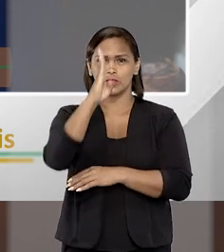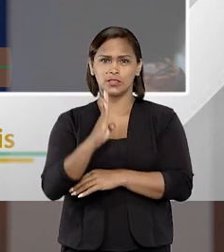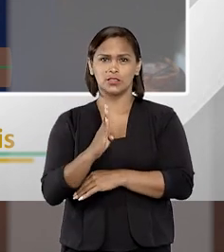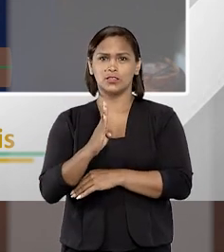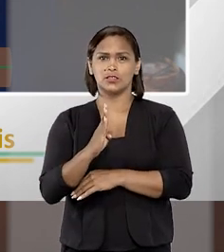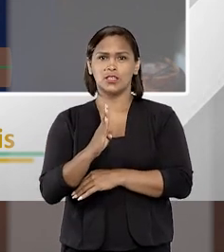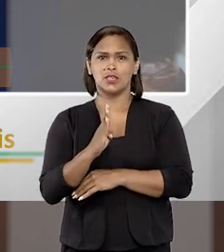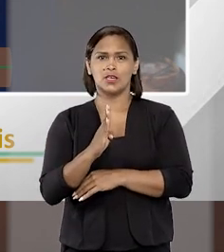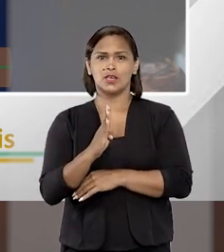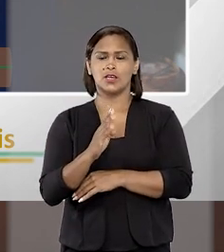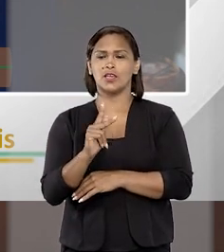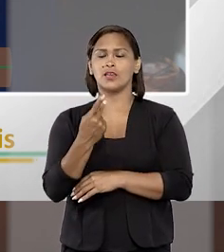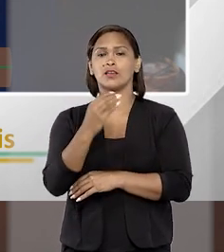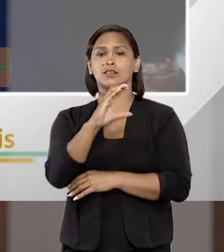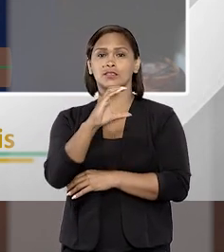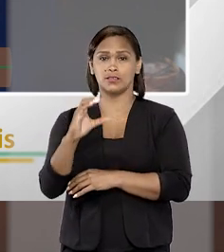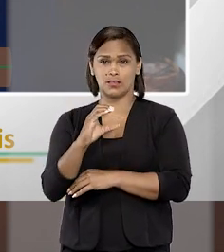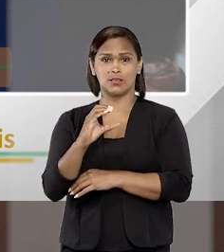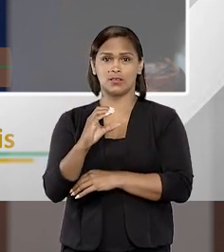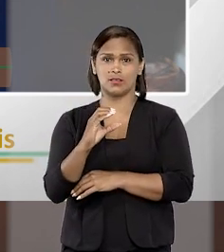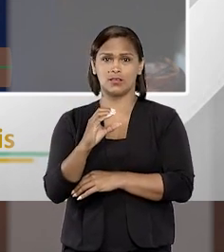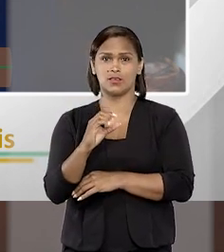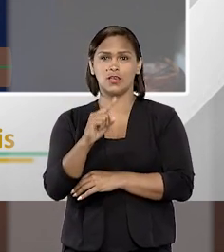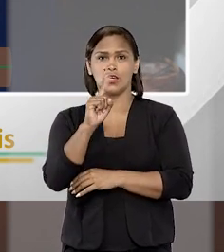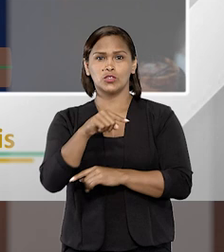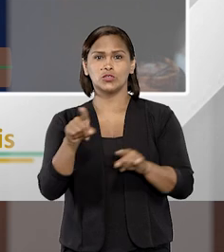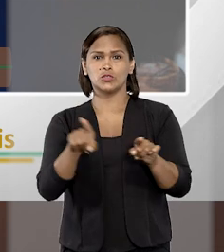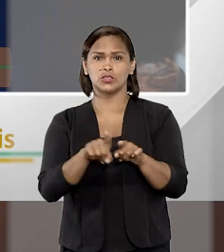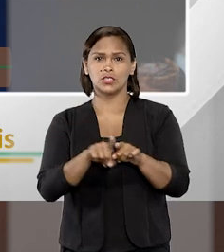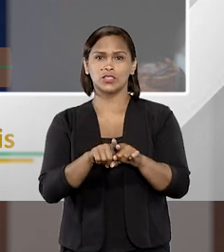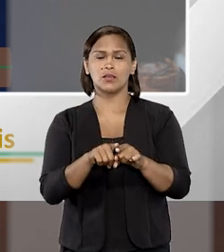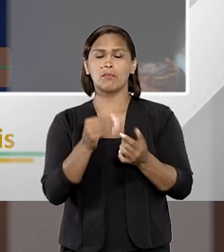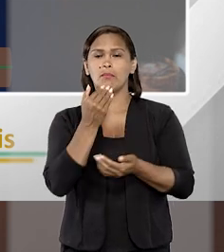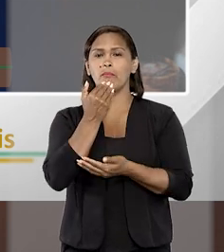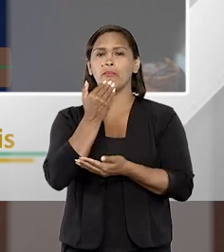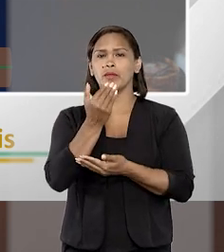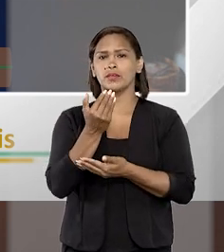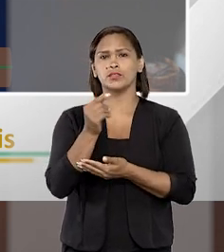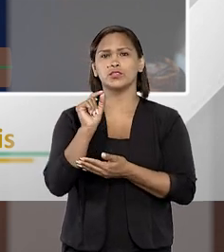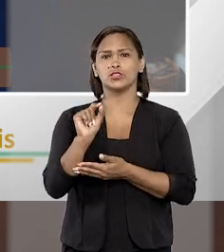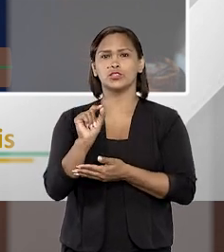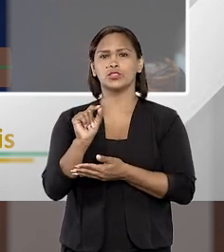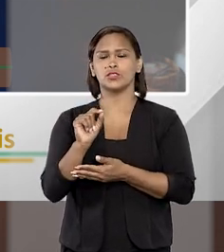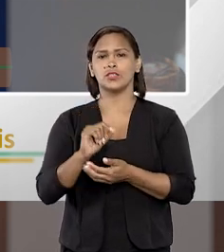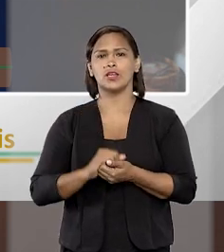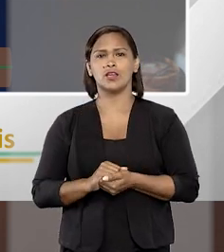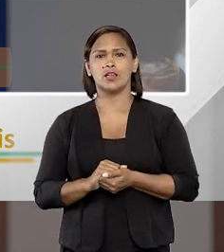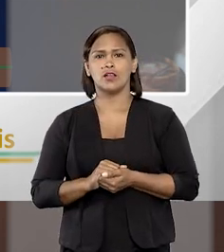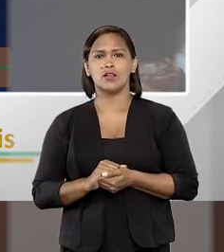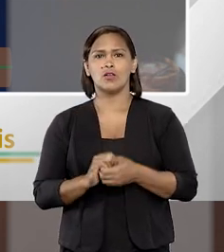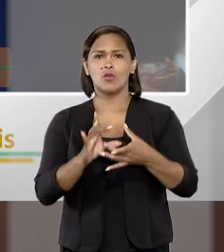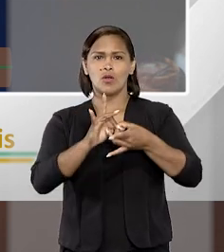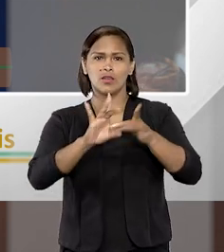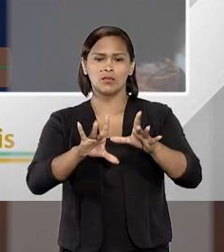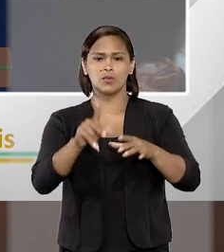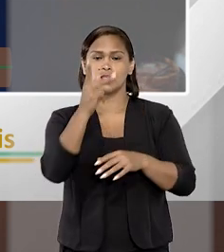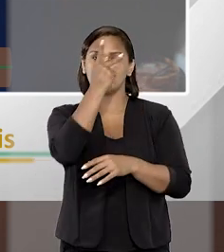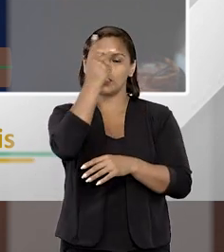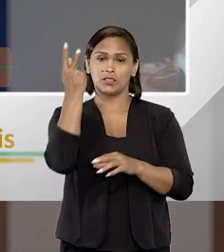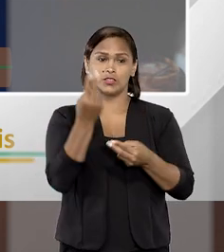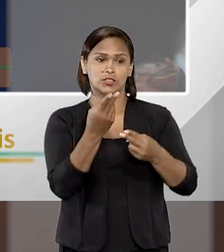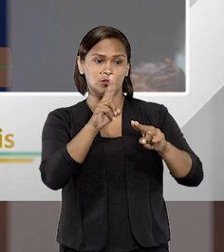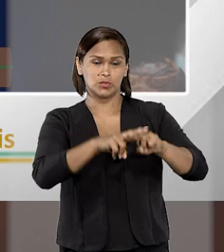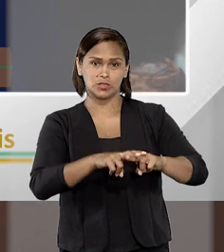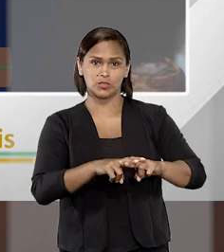geralmente aba habeas corpus Nos quais e pede o a soltura de quem está